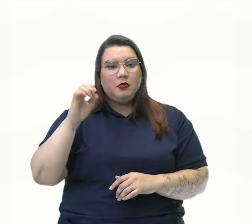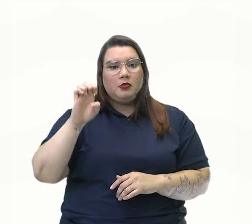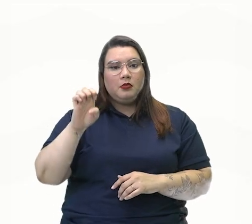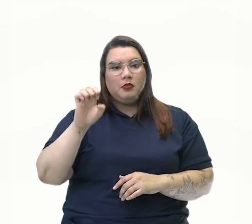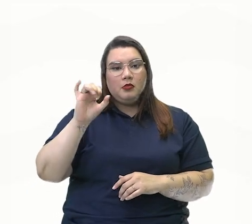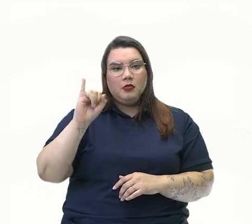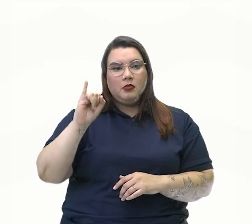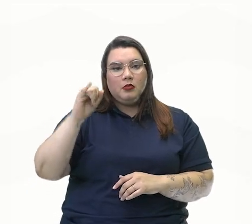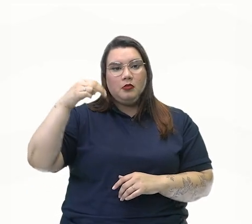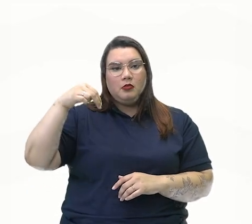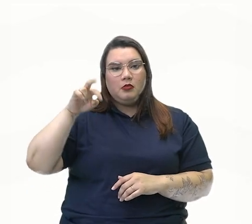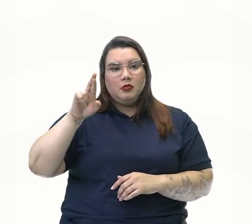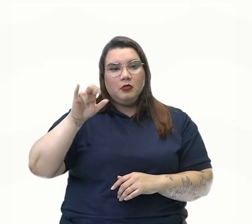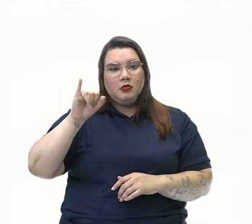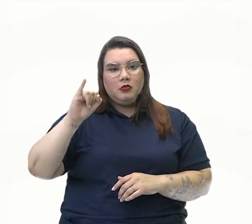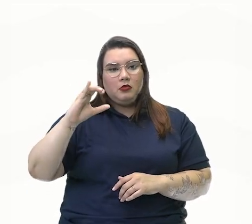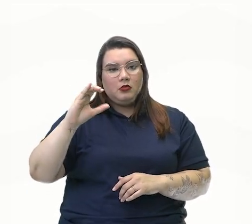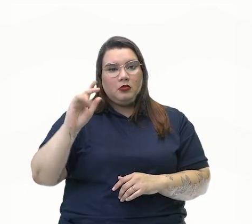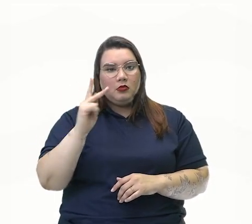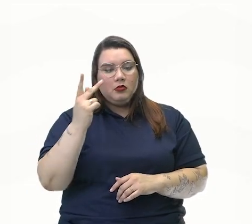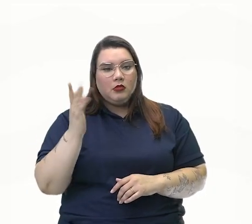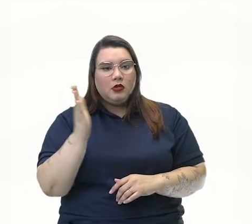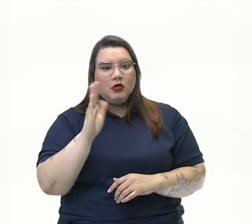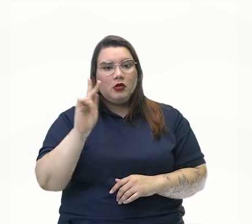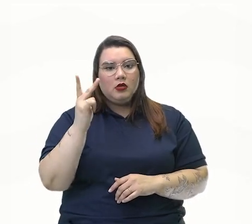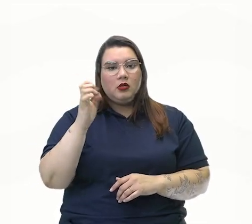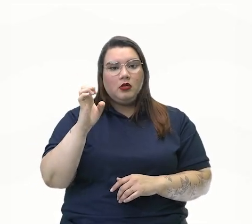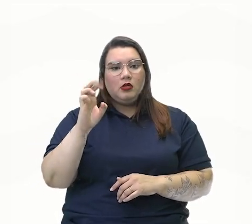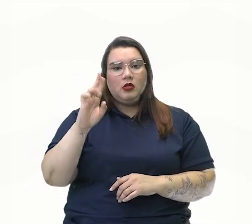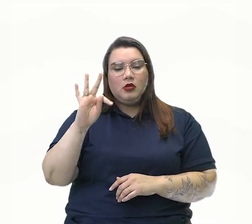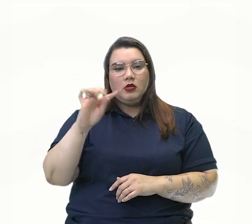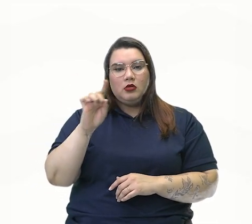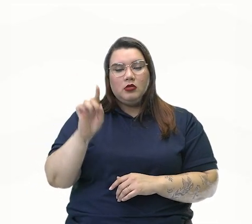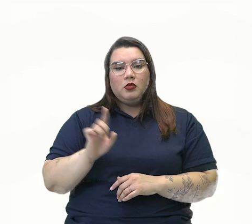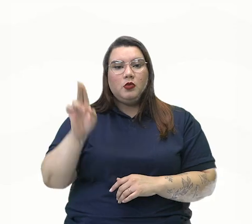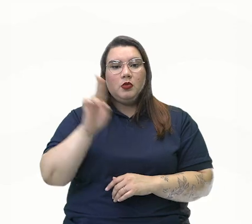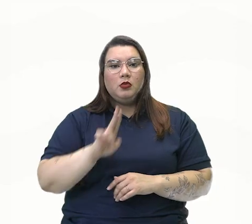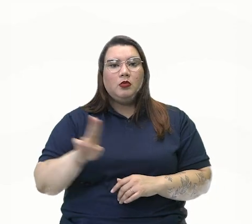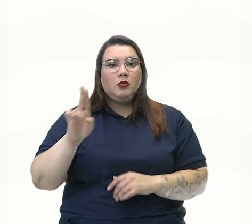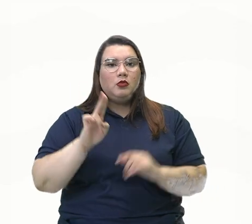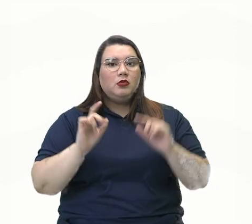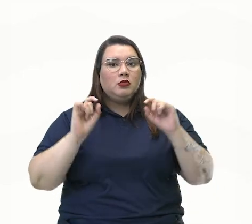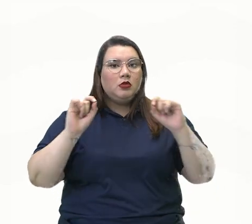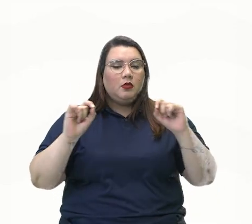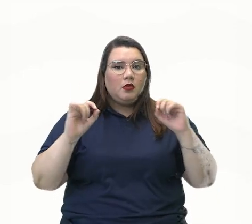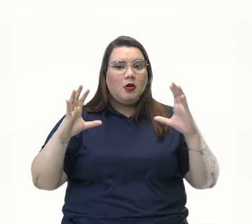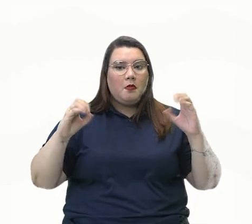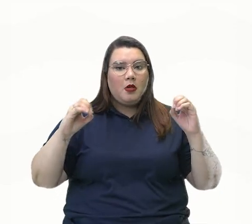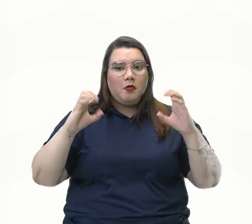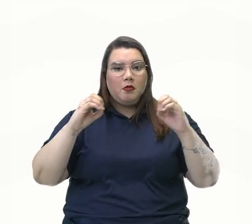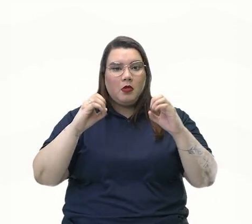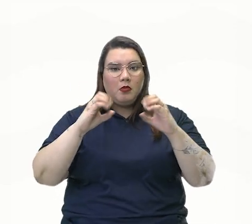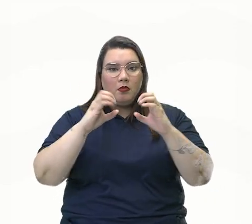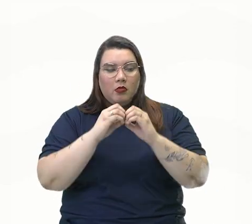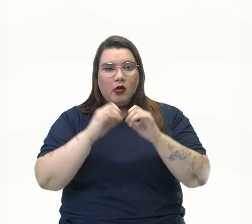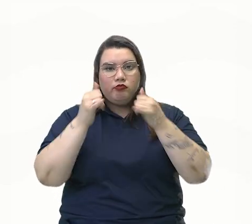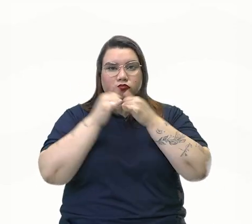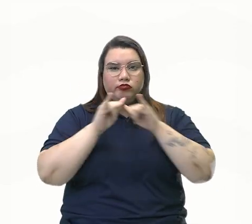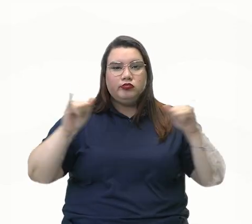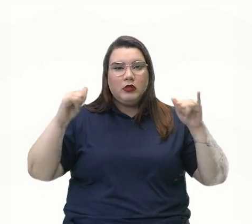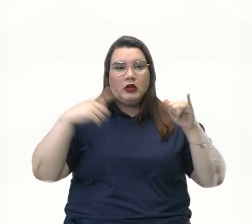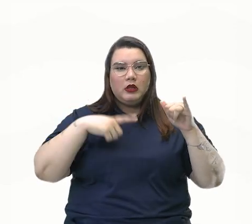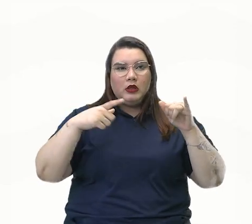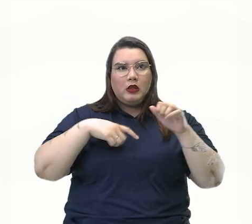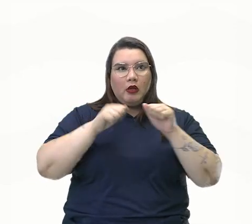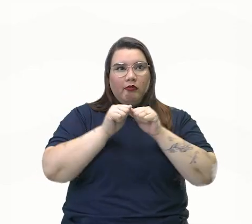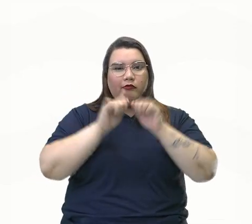chamado Hertz, que usou circuitos elétricos que produziam